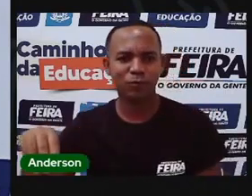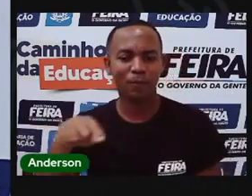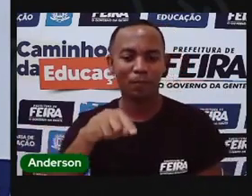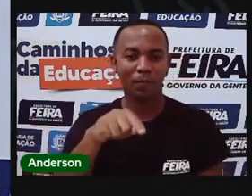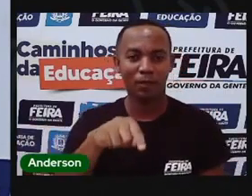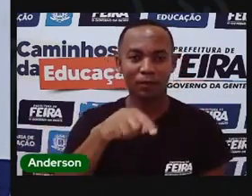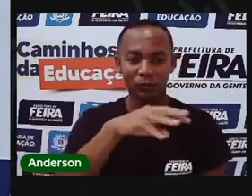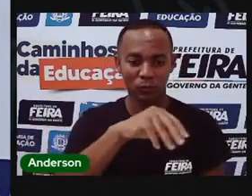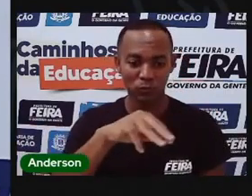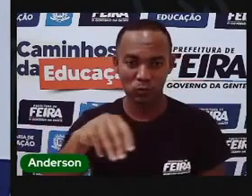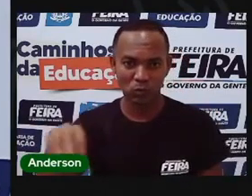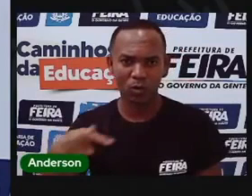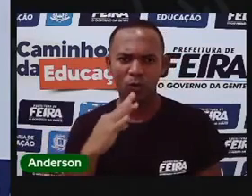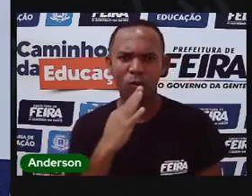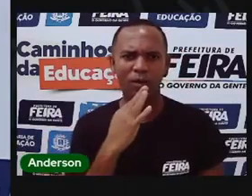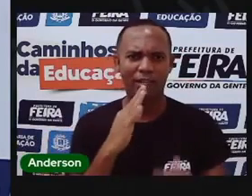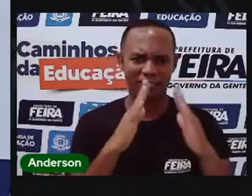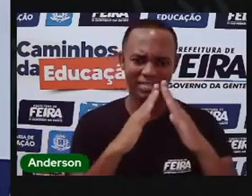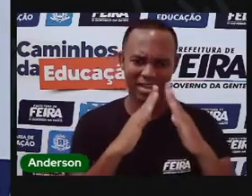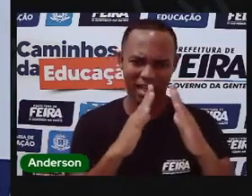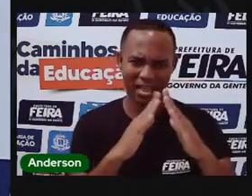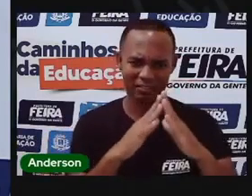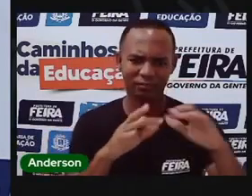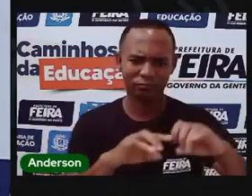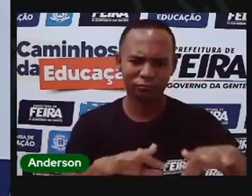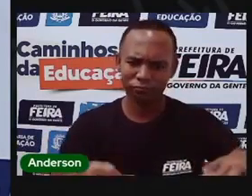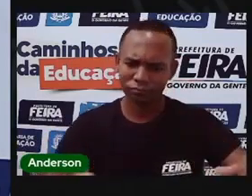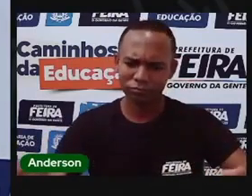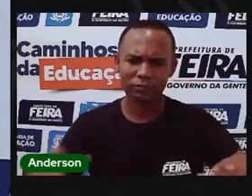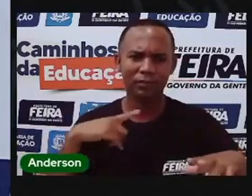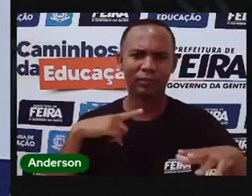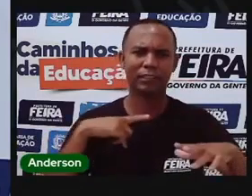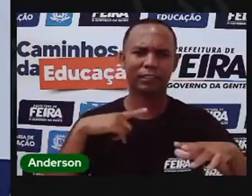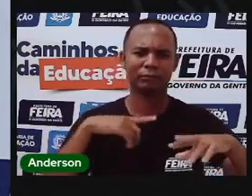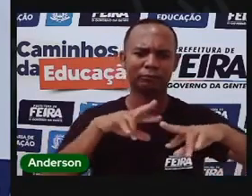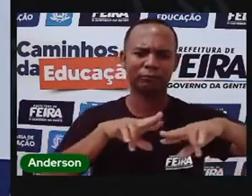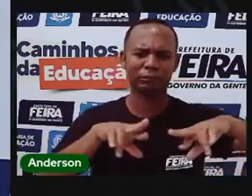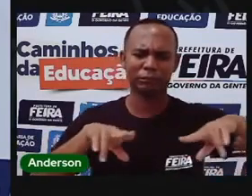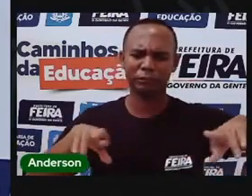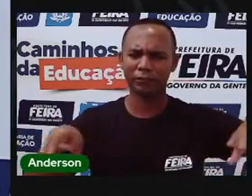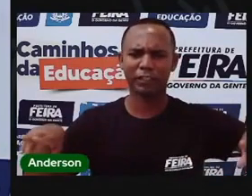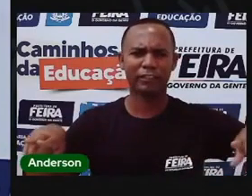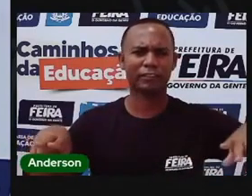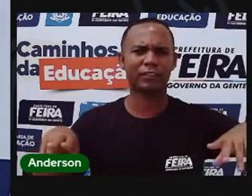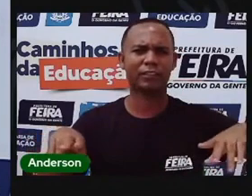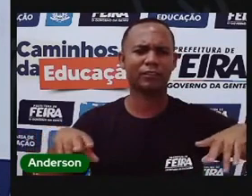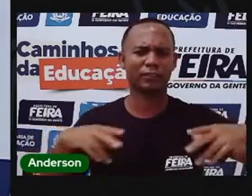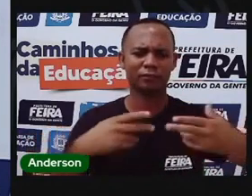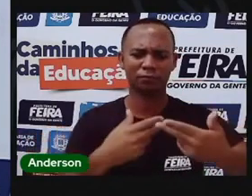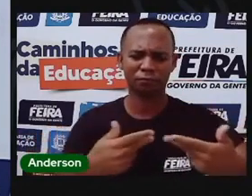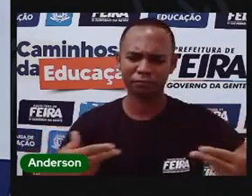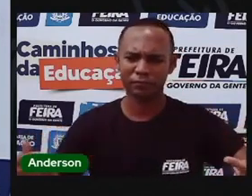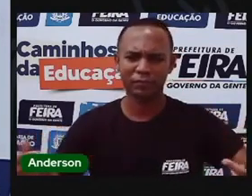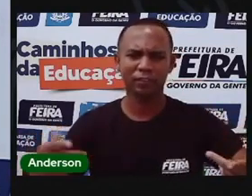que vocês aí de casa conhecem como chão também, existem várias possibilidades: argiloso,